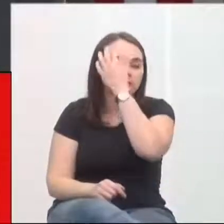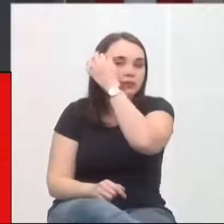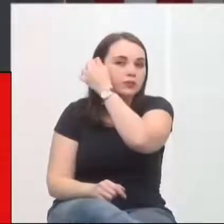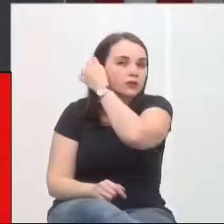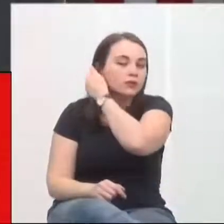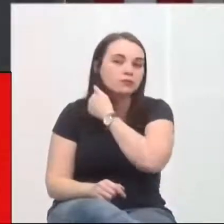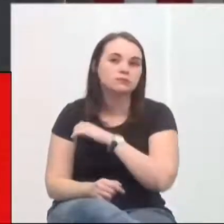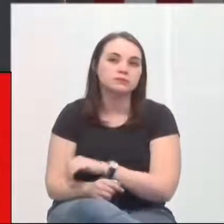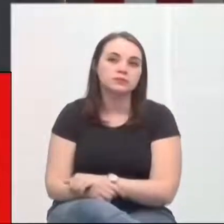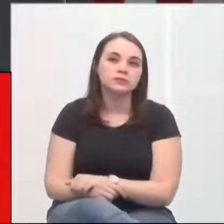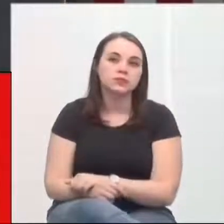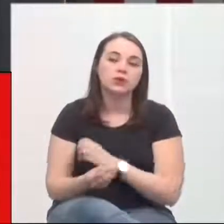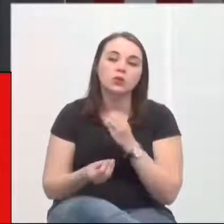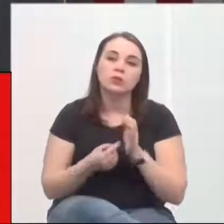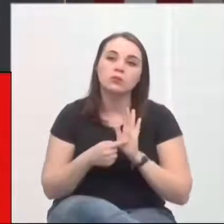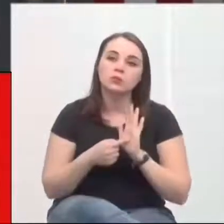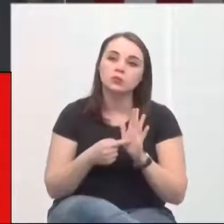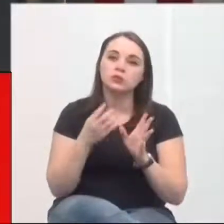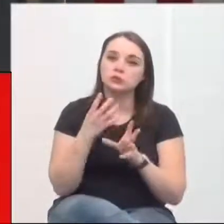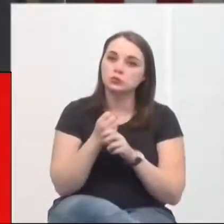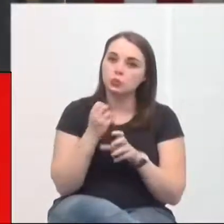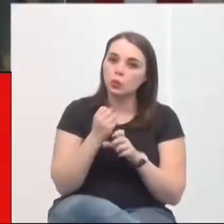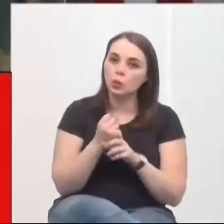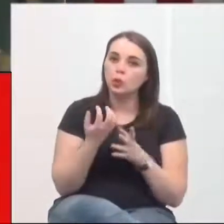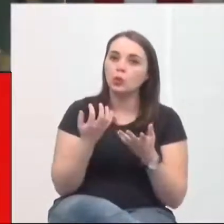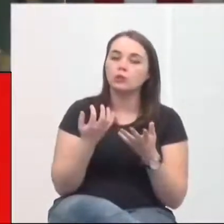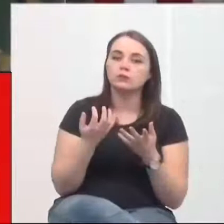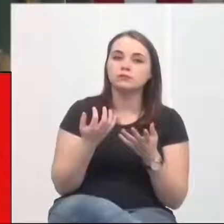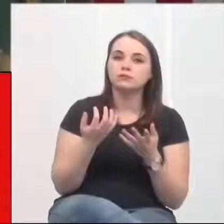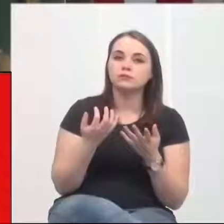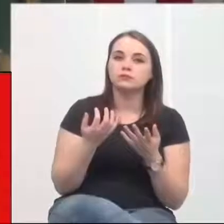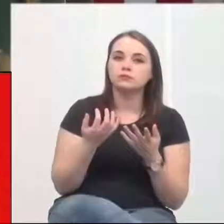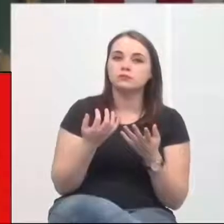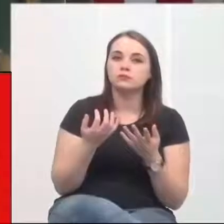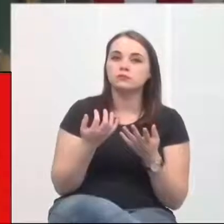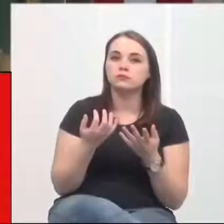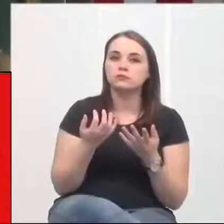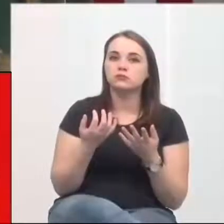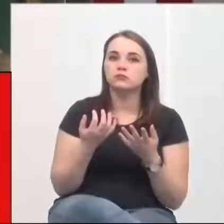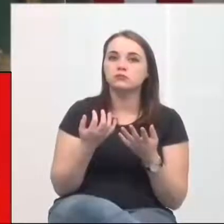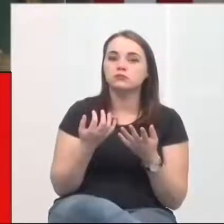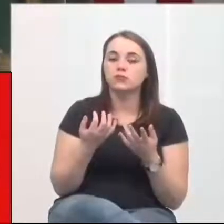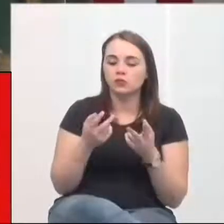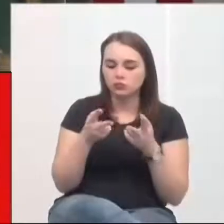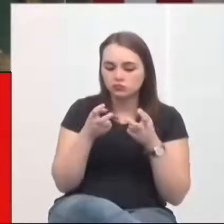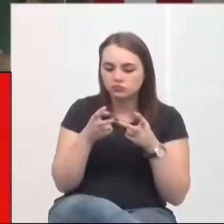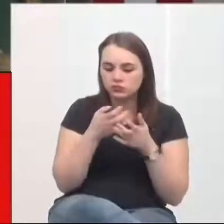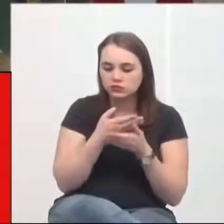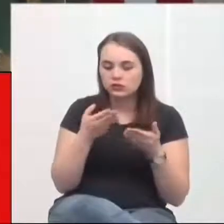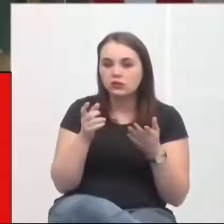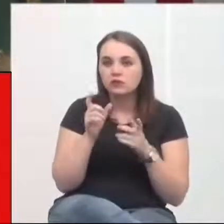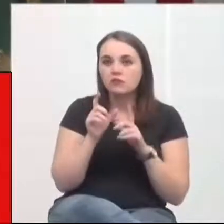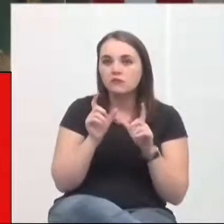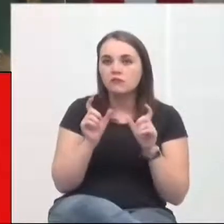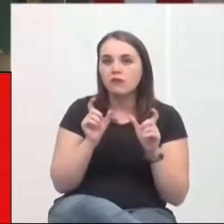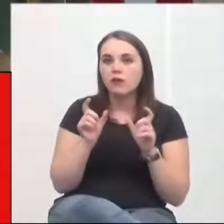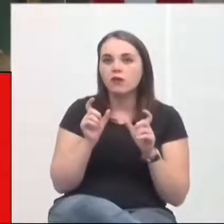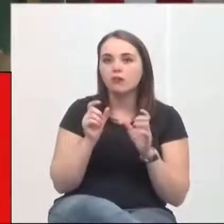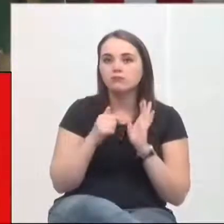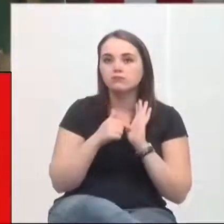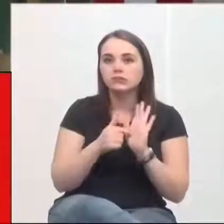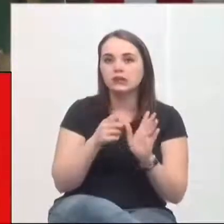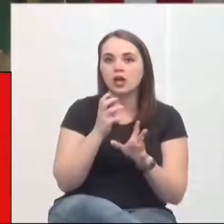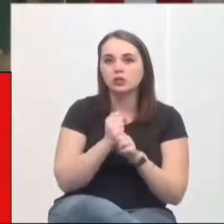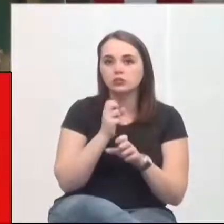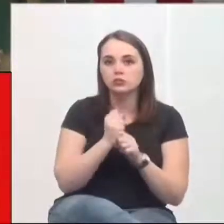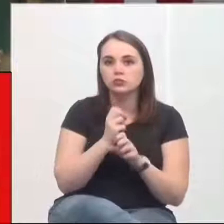como um sinal de prestação de contas. Eu ouvi isso do vereador Júlio, achei interessante essa fala, prestação de